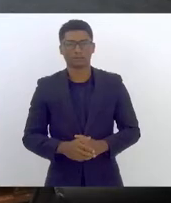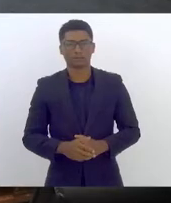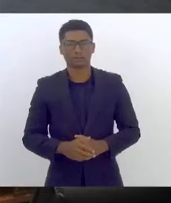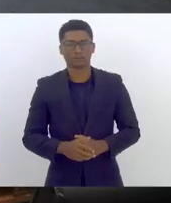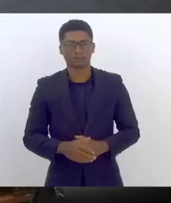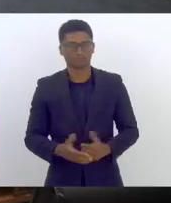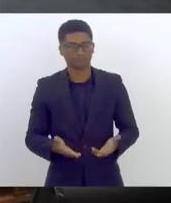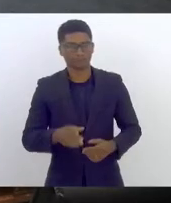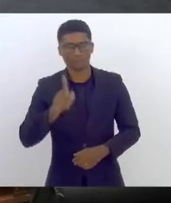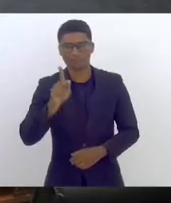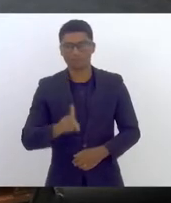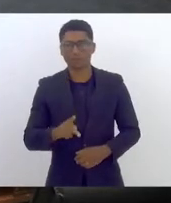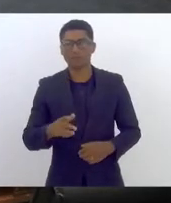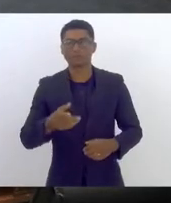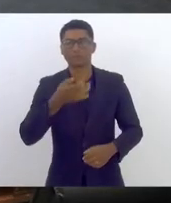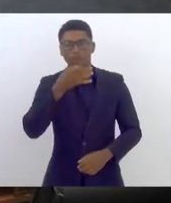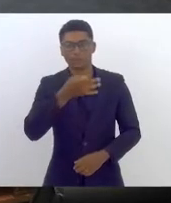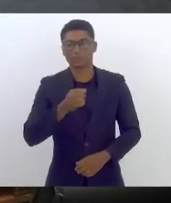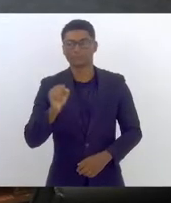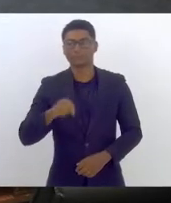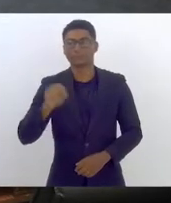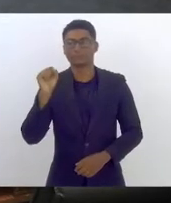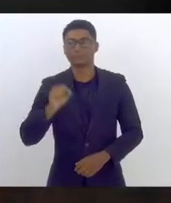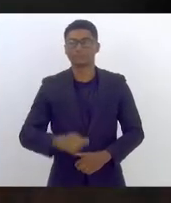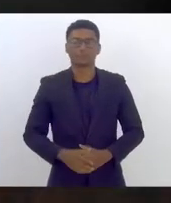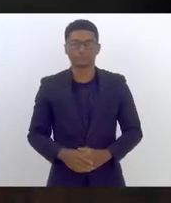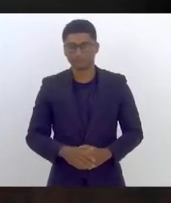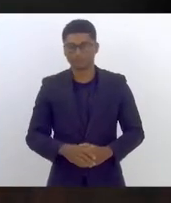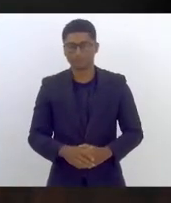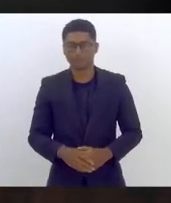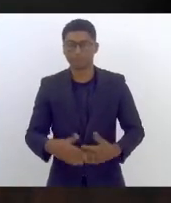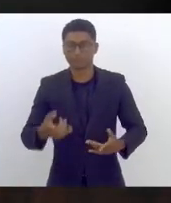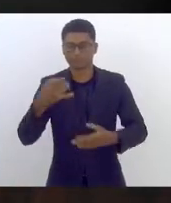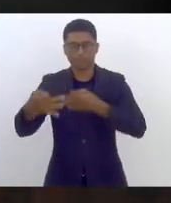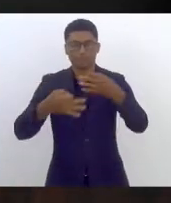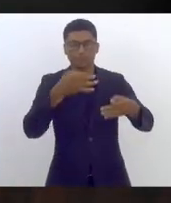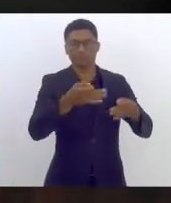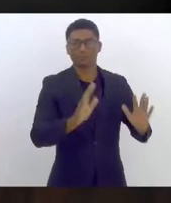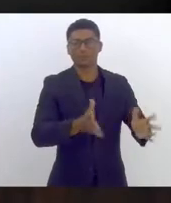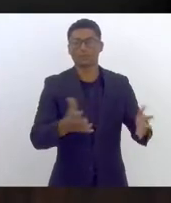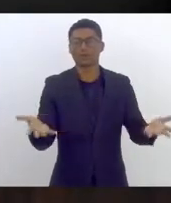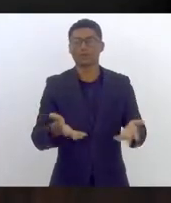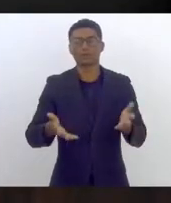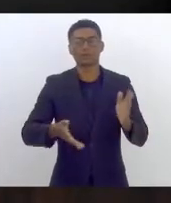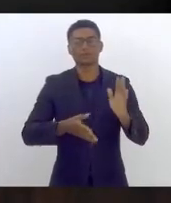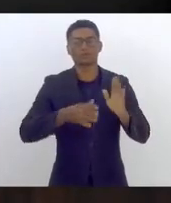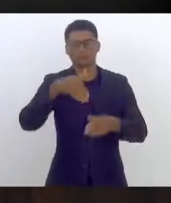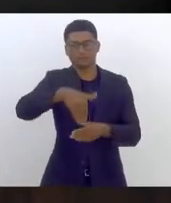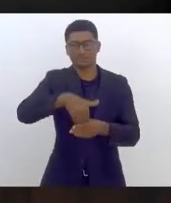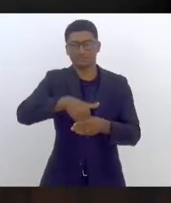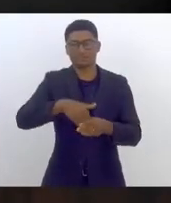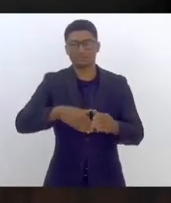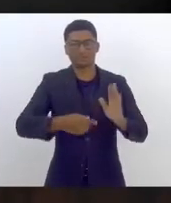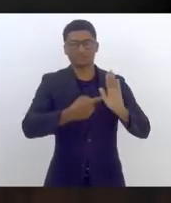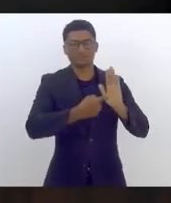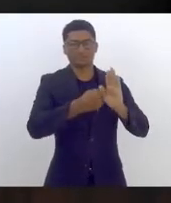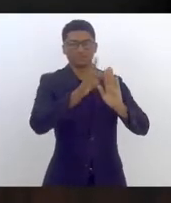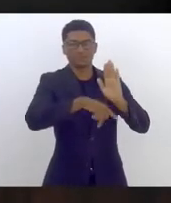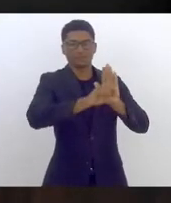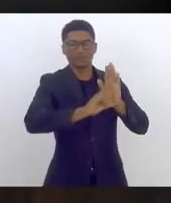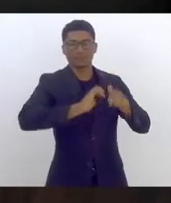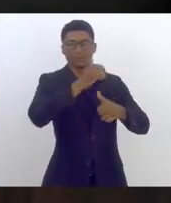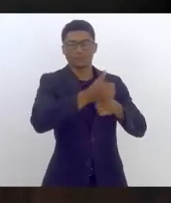senhor presidente o mérito favorável os pareceres emitidos em votação substrutivo conforme Afinal de redação